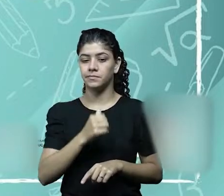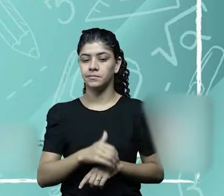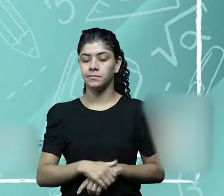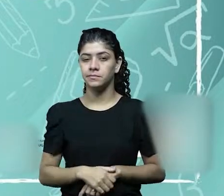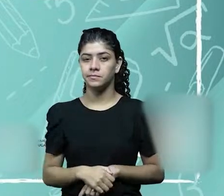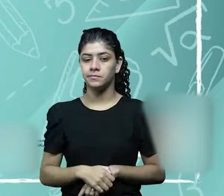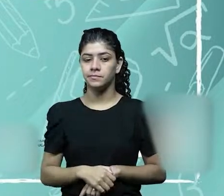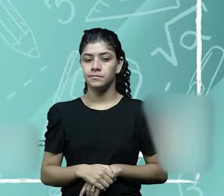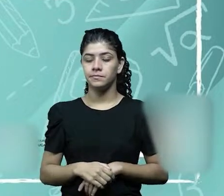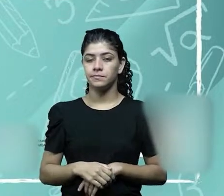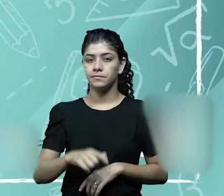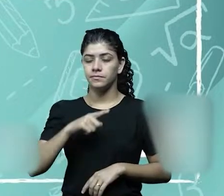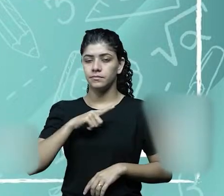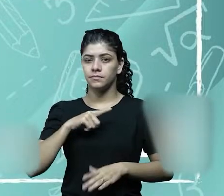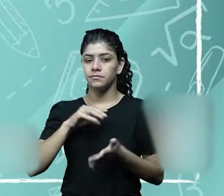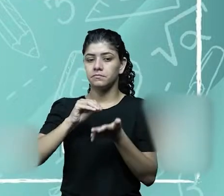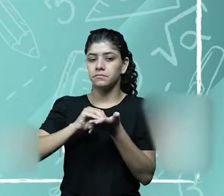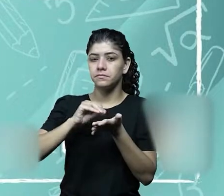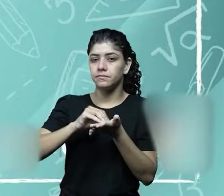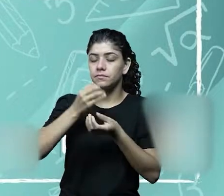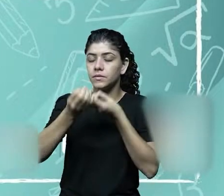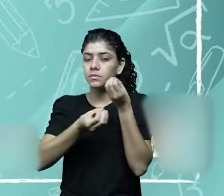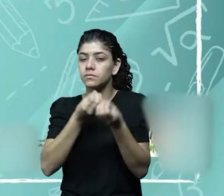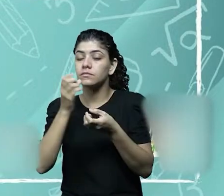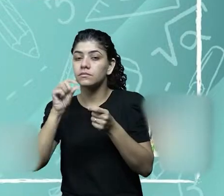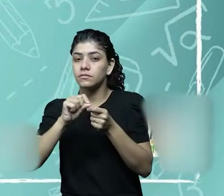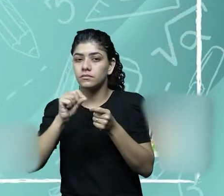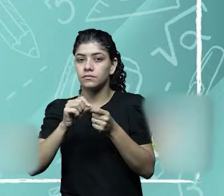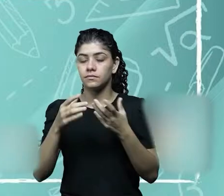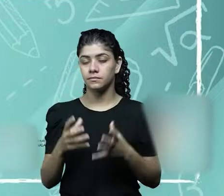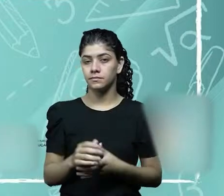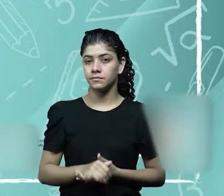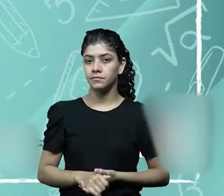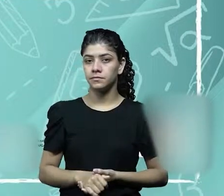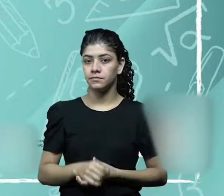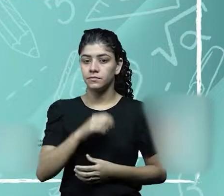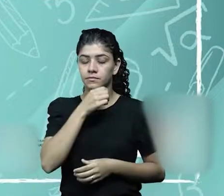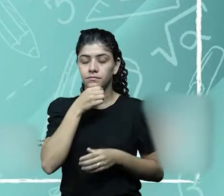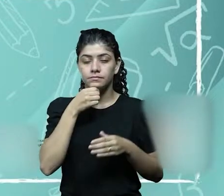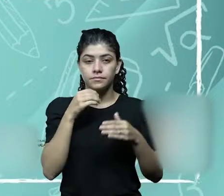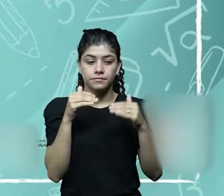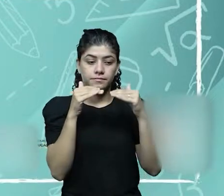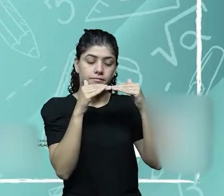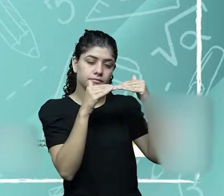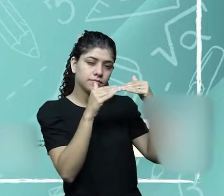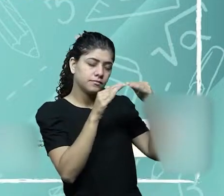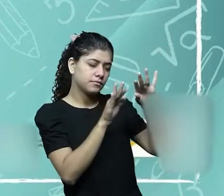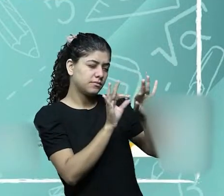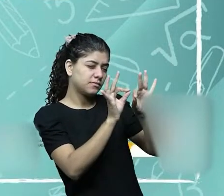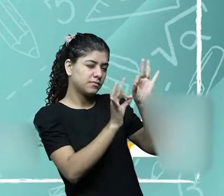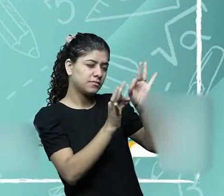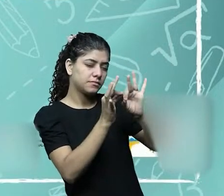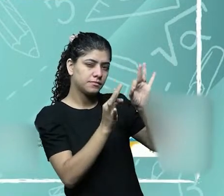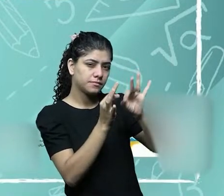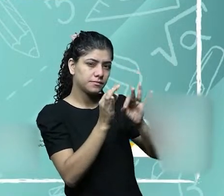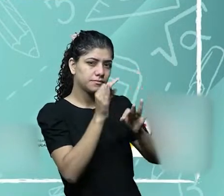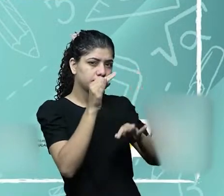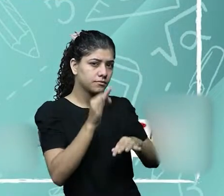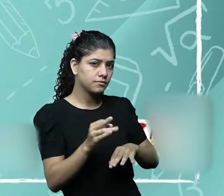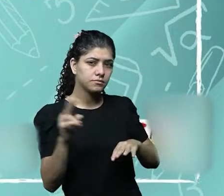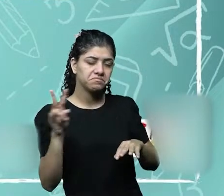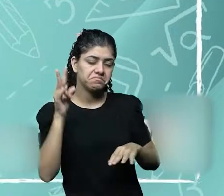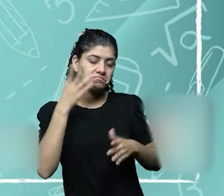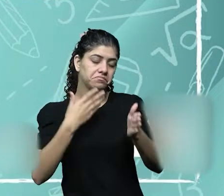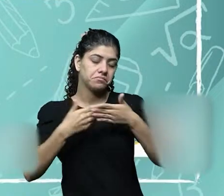aqui está um exemplo de como isso pode ser feito. Tá? Você vai alinhar um valor qualquer, no caso aqui